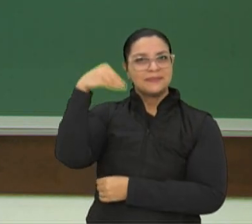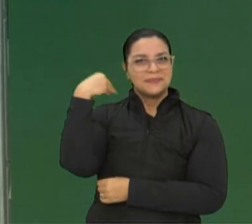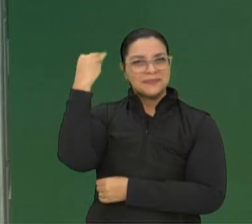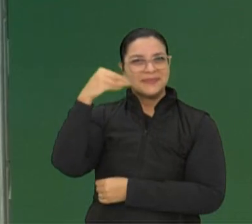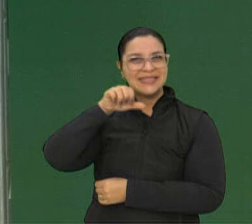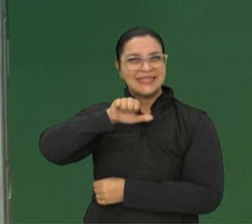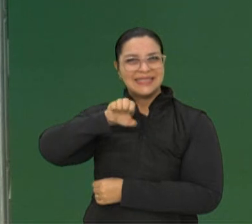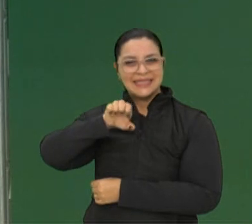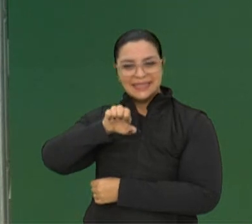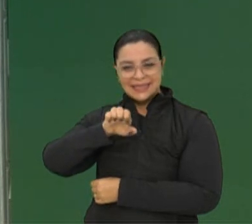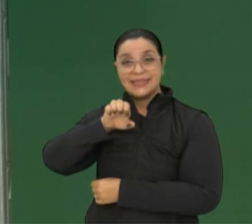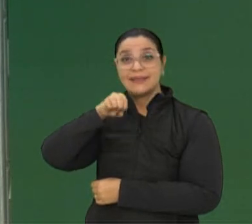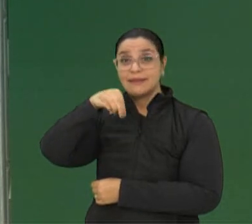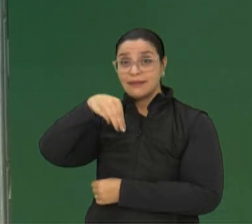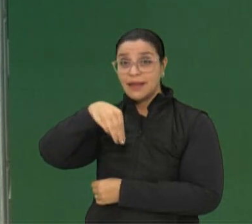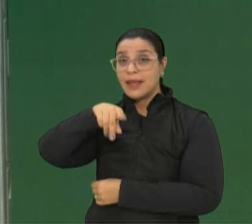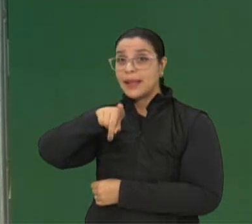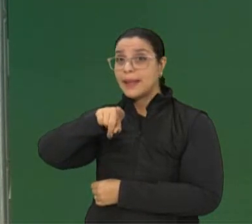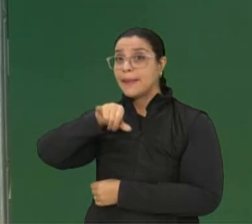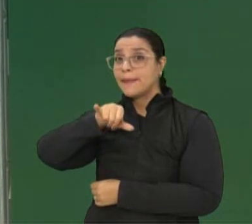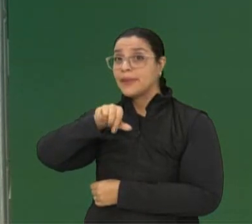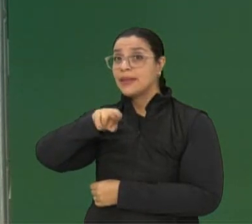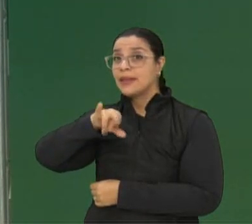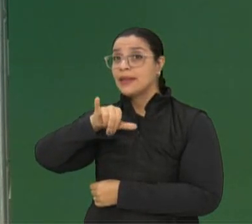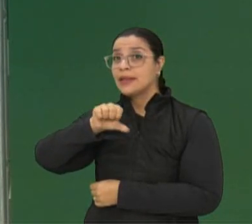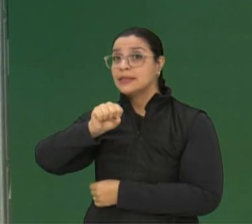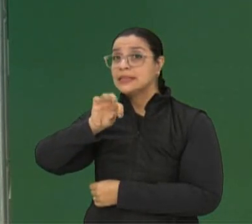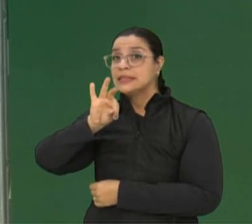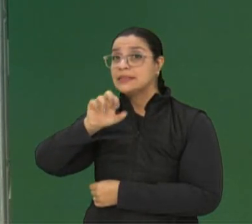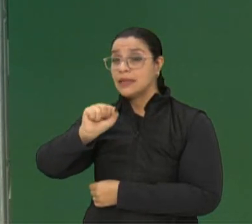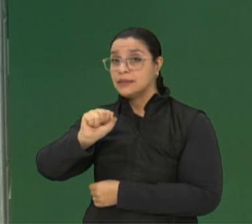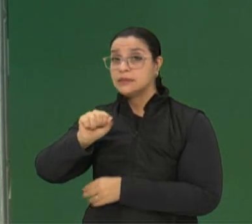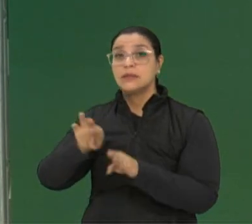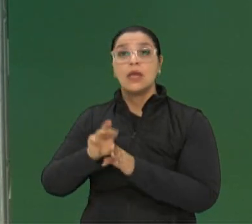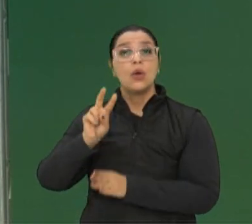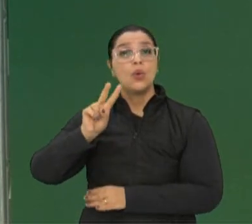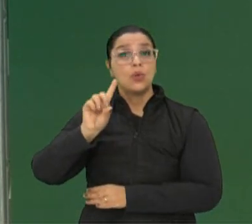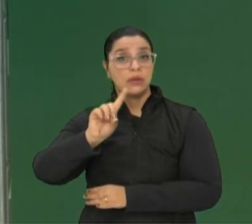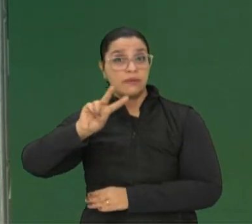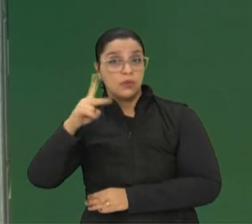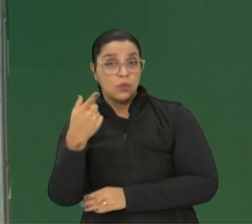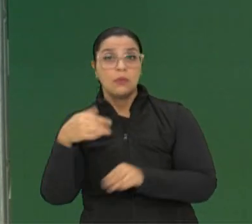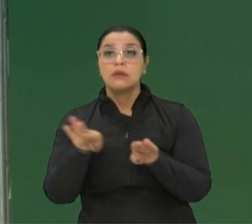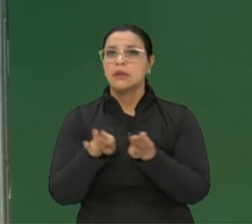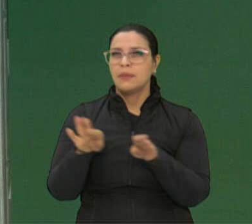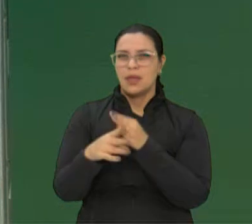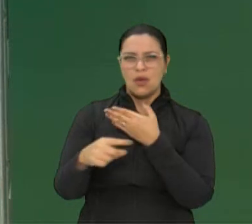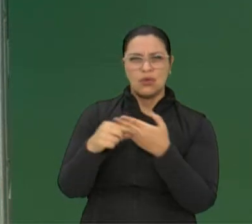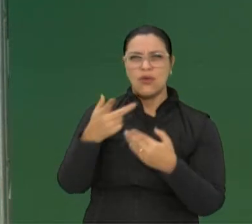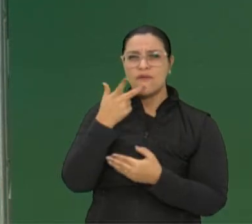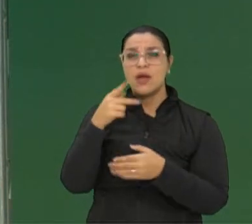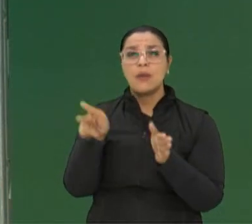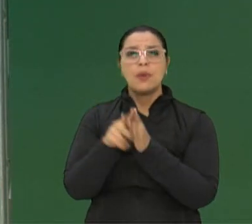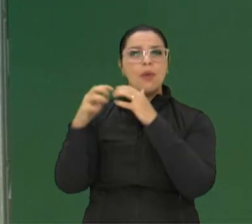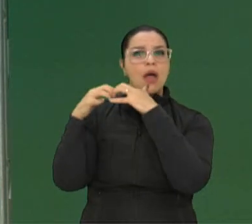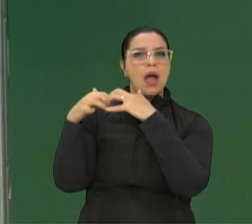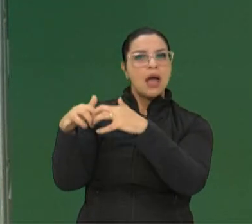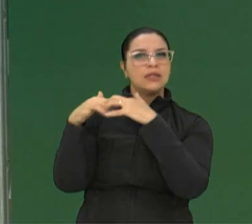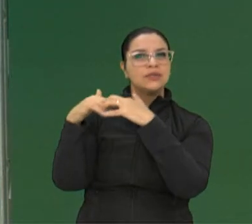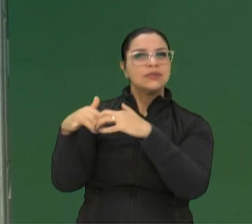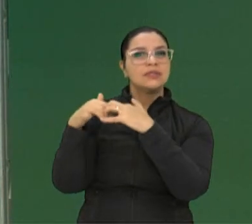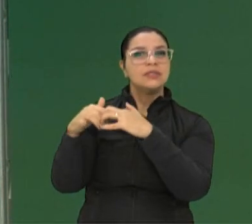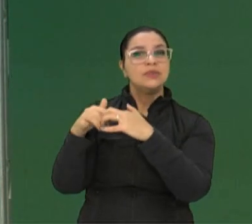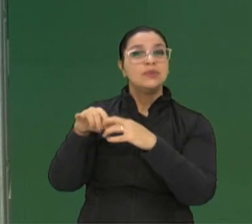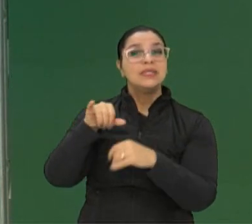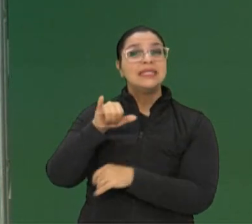Então outro ponto importante da filosofia do Hume, tá, é uma crítica que ele realiza ao raciocínio indutivo. Tá? Lembra disso